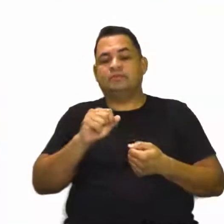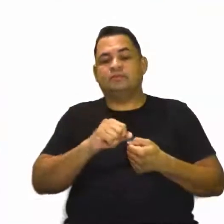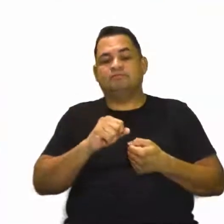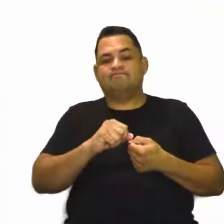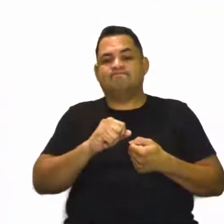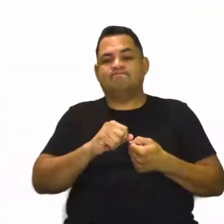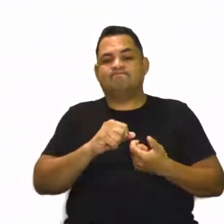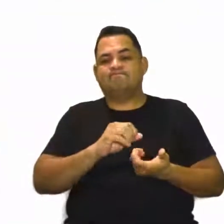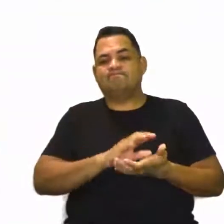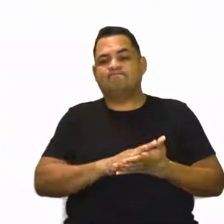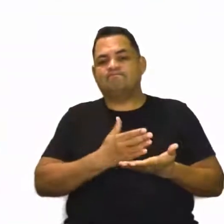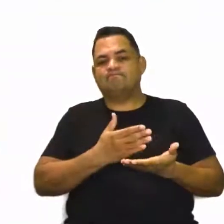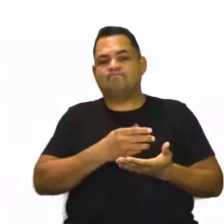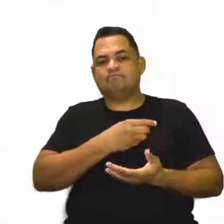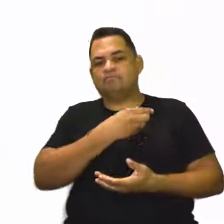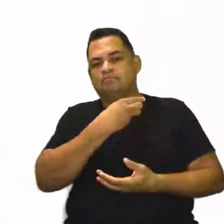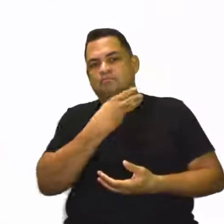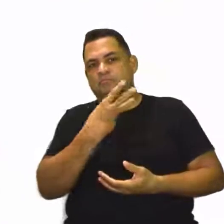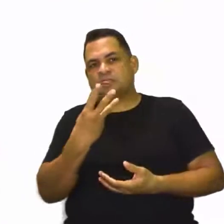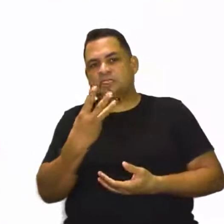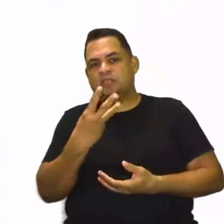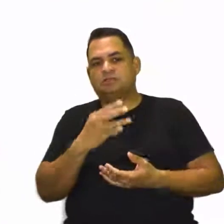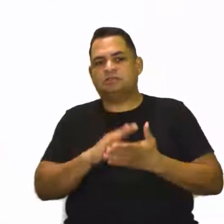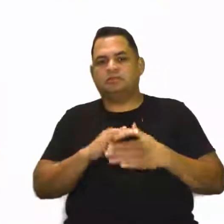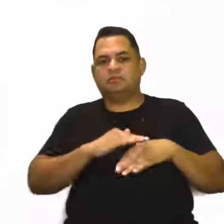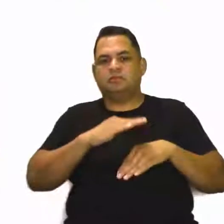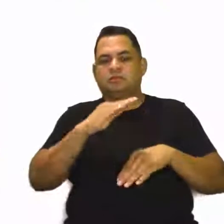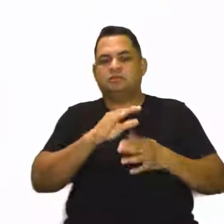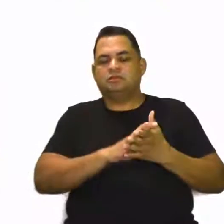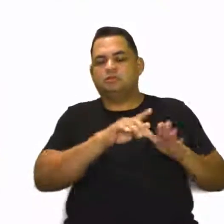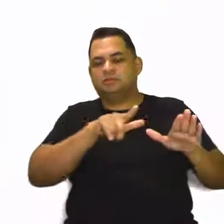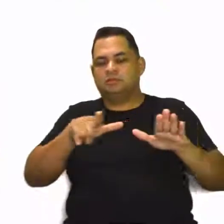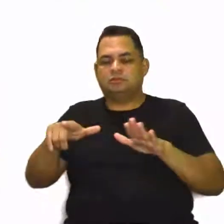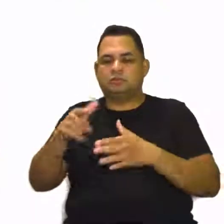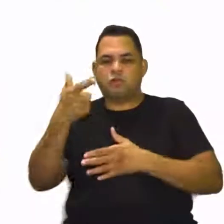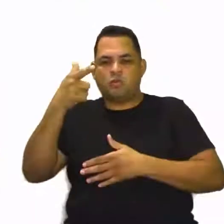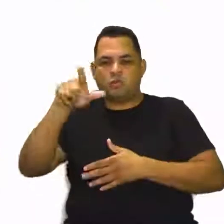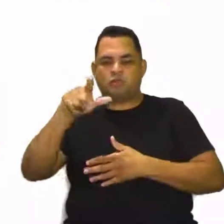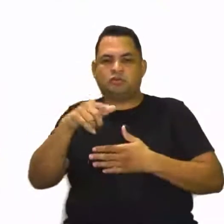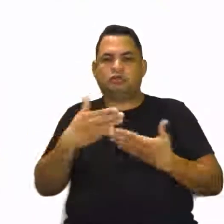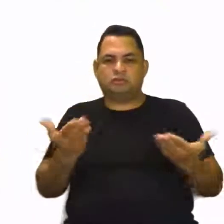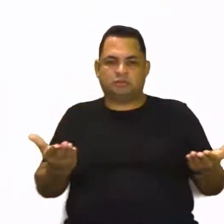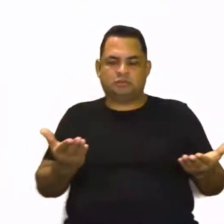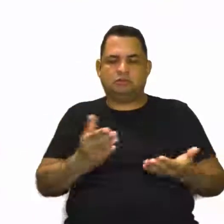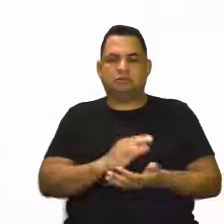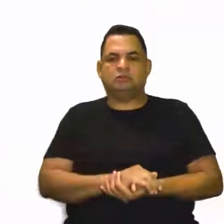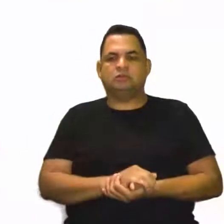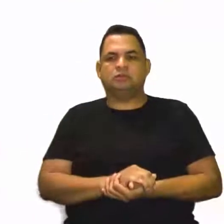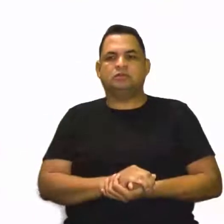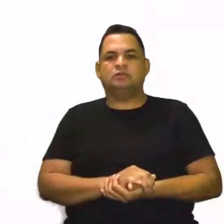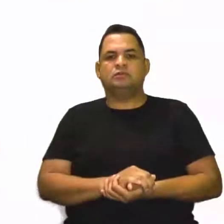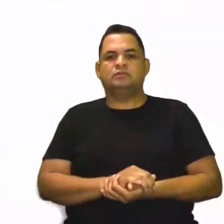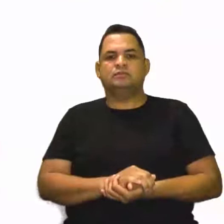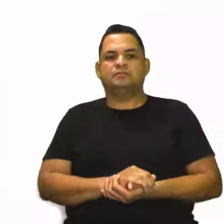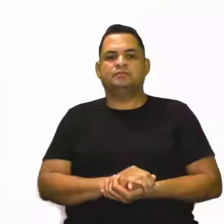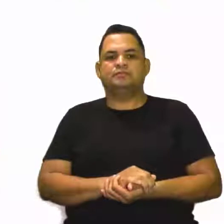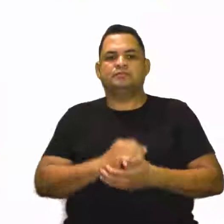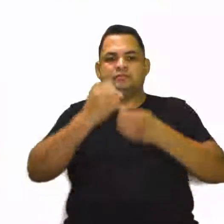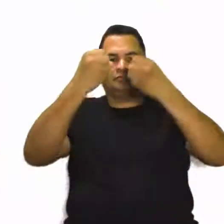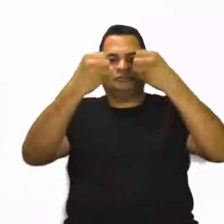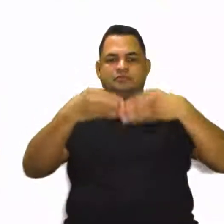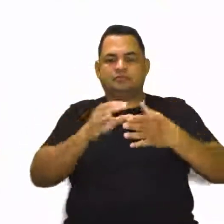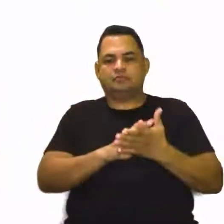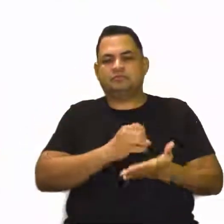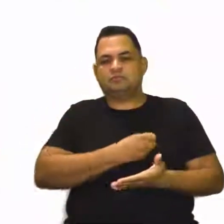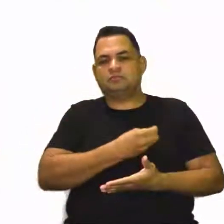realizando-se aí em torno de 3 ou mais vezes por semana para conseguir aí esses benefícios. Prof, só um adendo em relação à quantidade